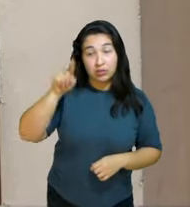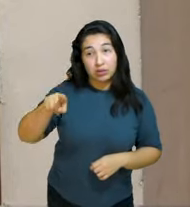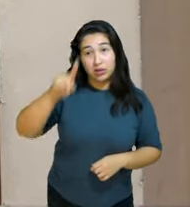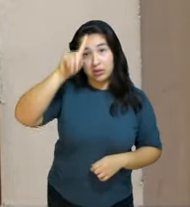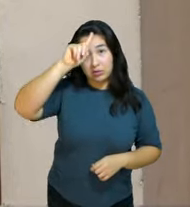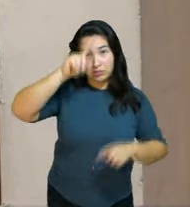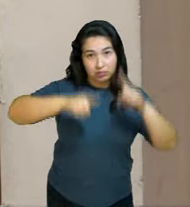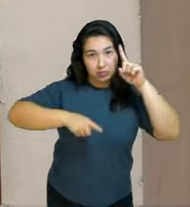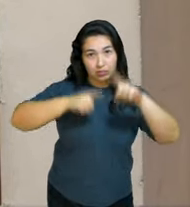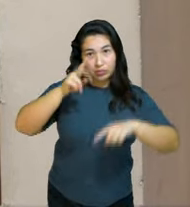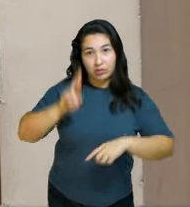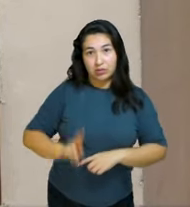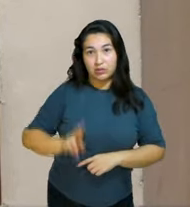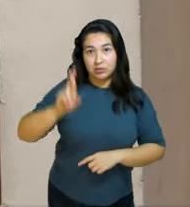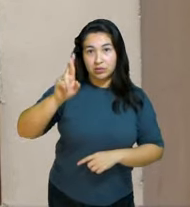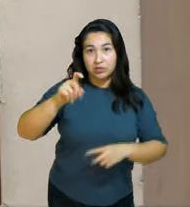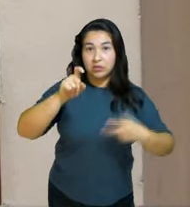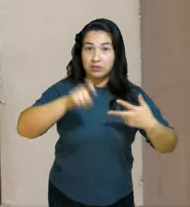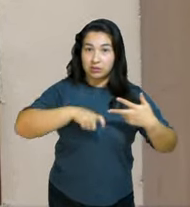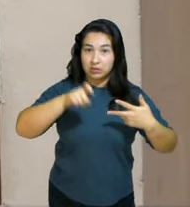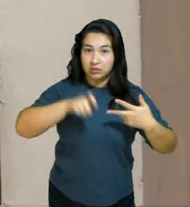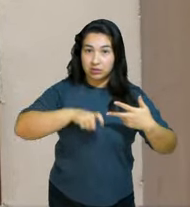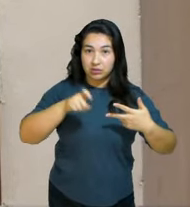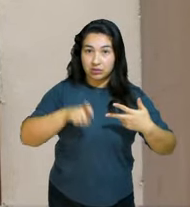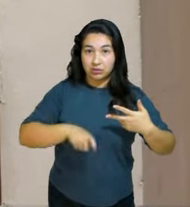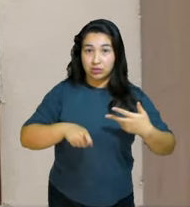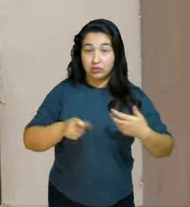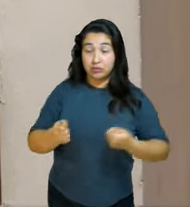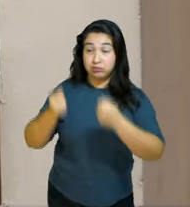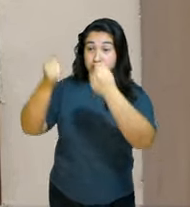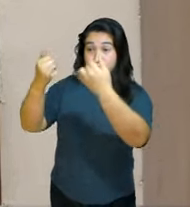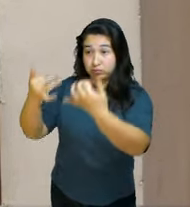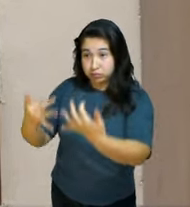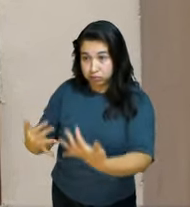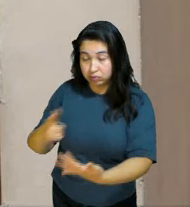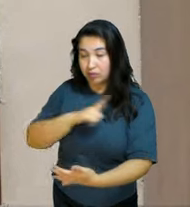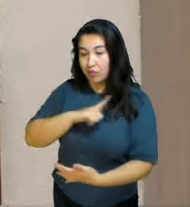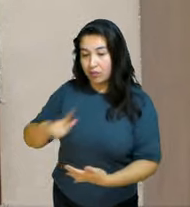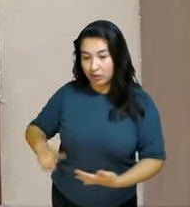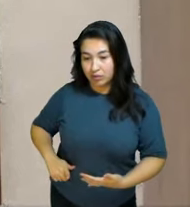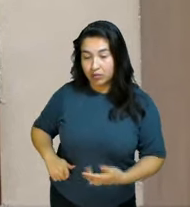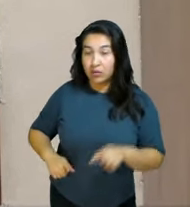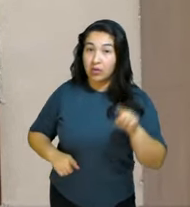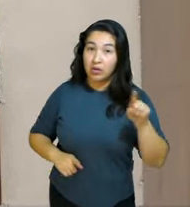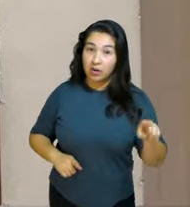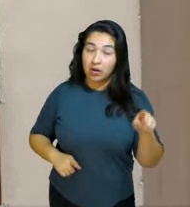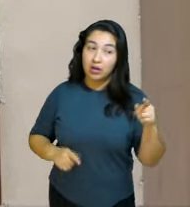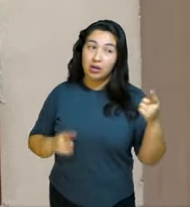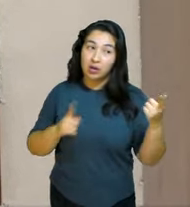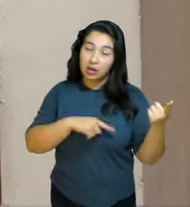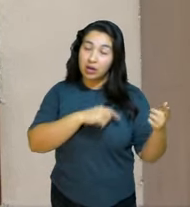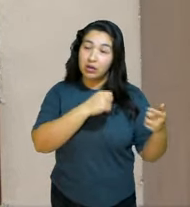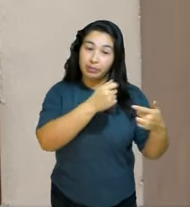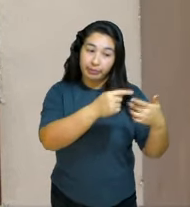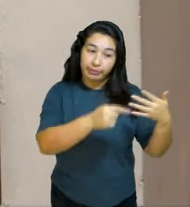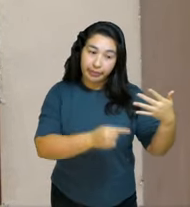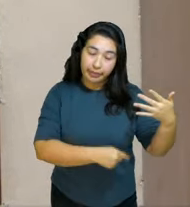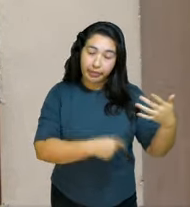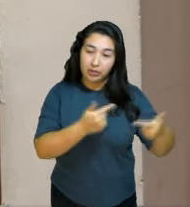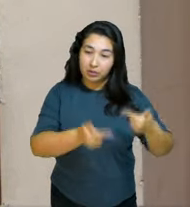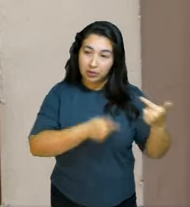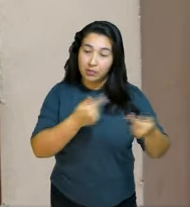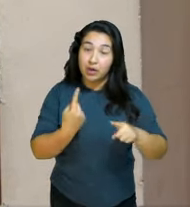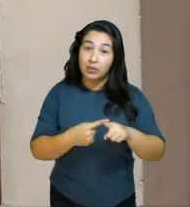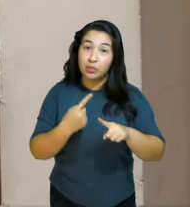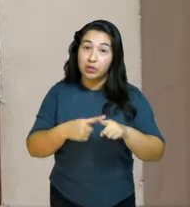executivo, que chefia o executivo, e eu falo, ó, governador, o SED está fazendo isso, isso, isso, porque realmente a